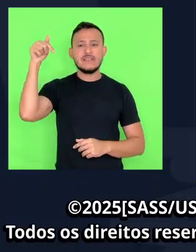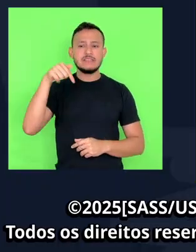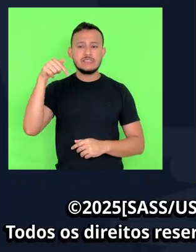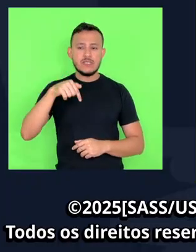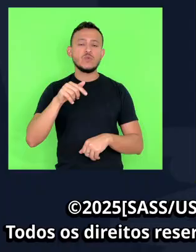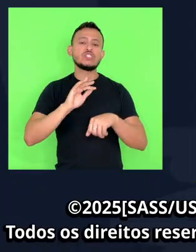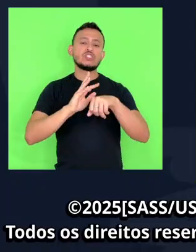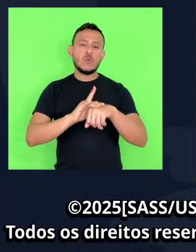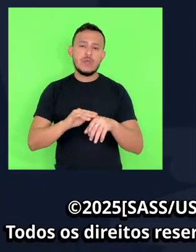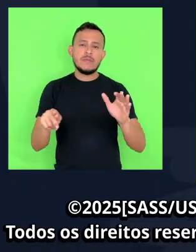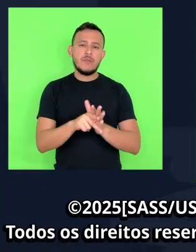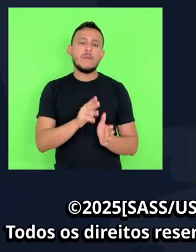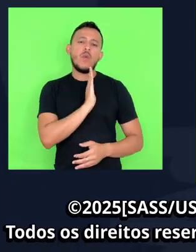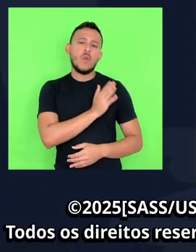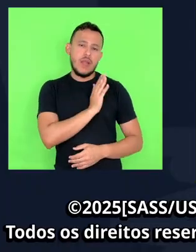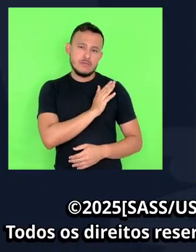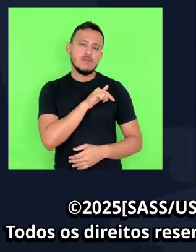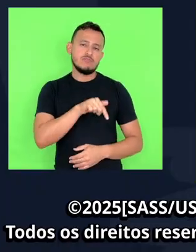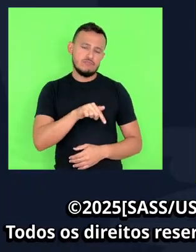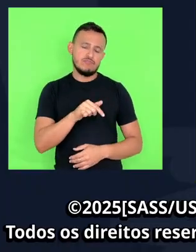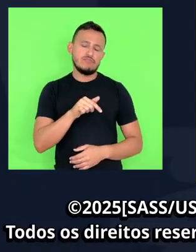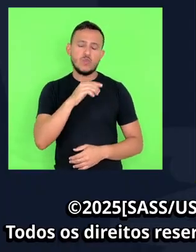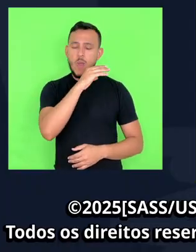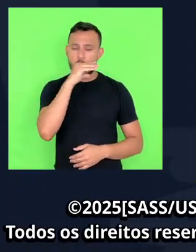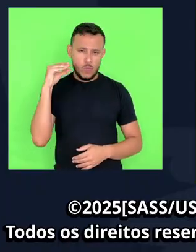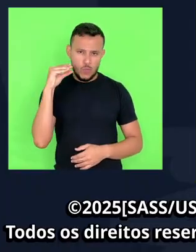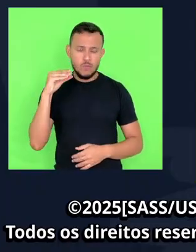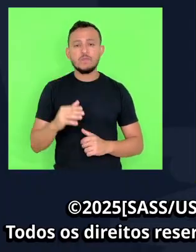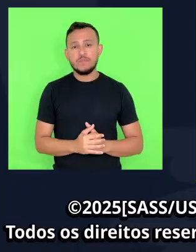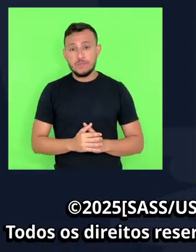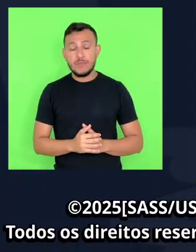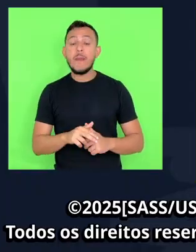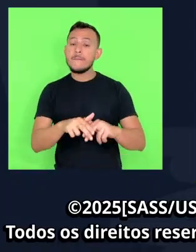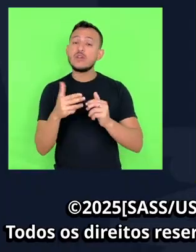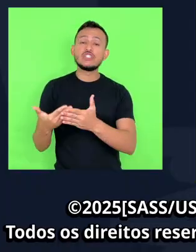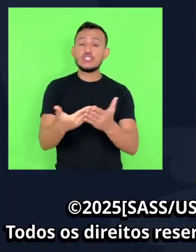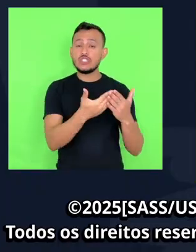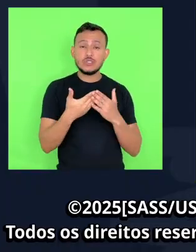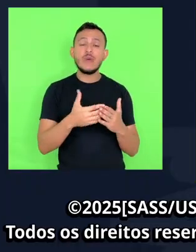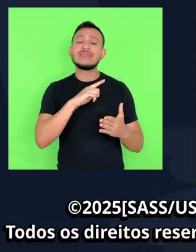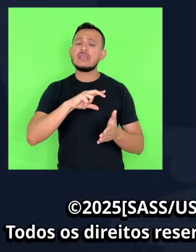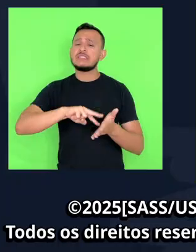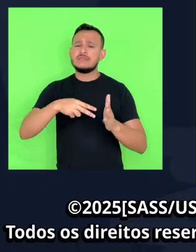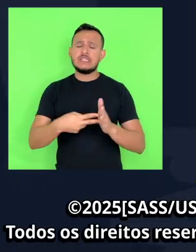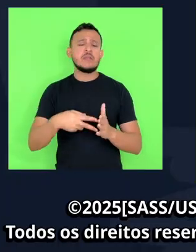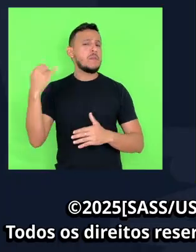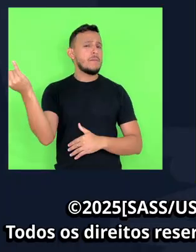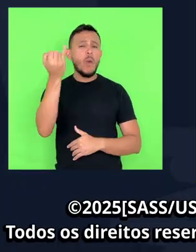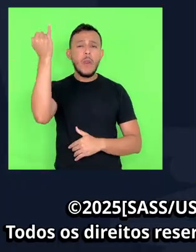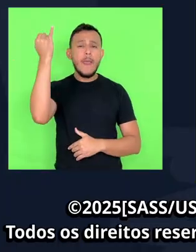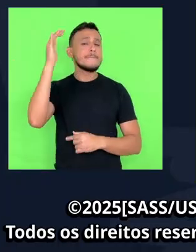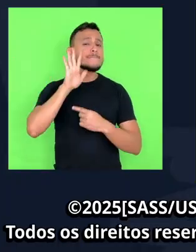prevenção de doenças cardiovasculares no adulto. Então, esse estudo ele tem um significado importante